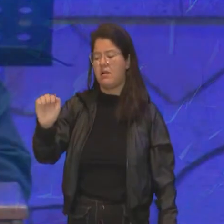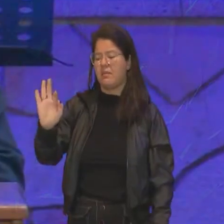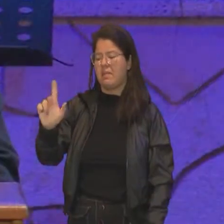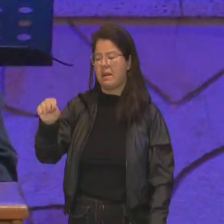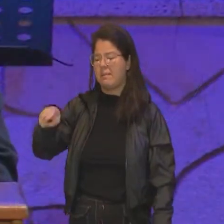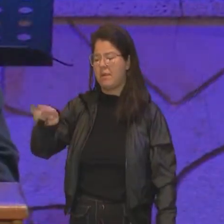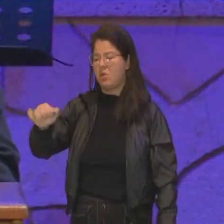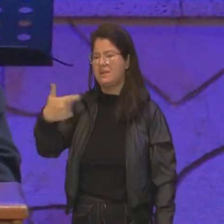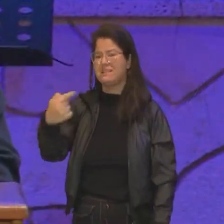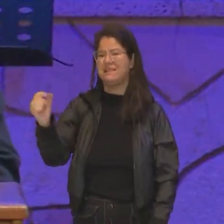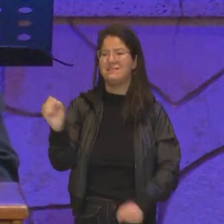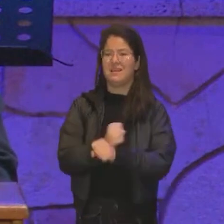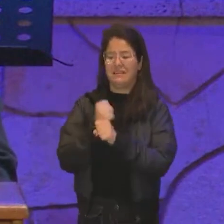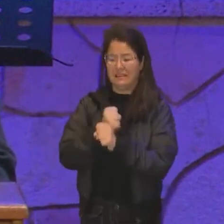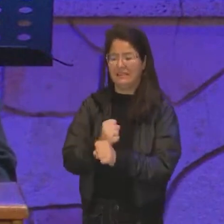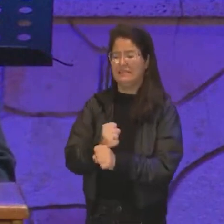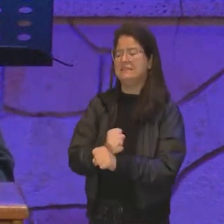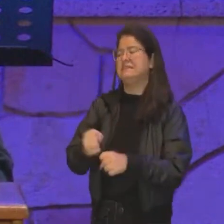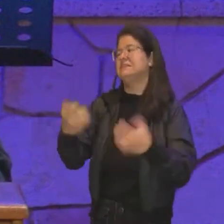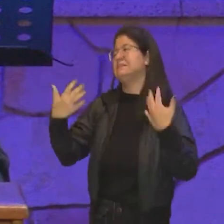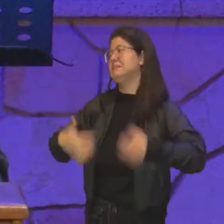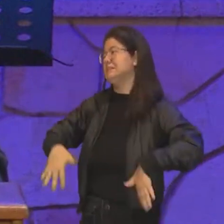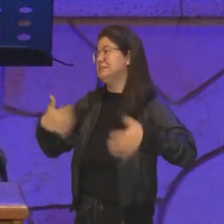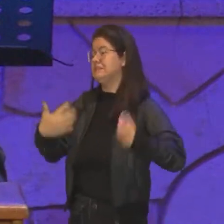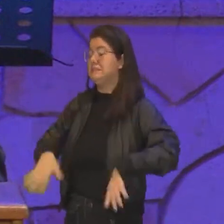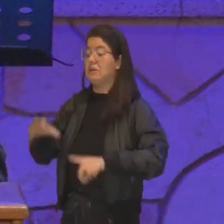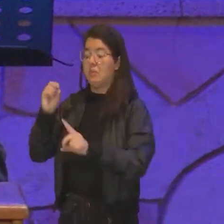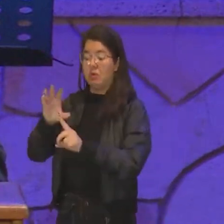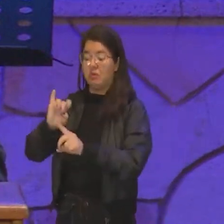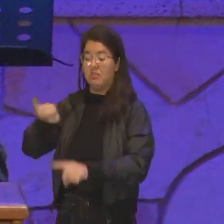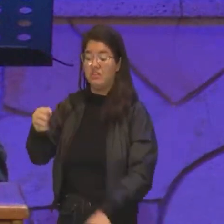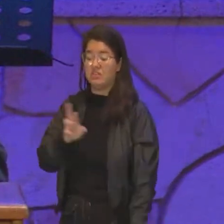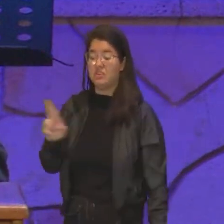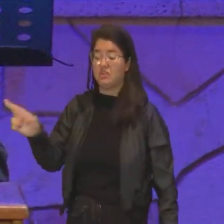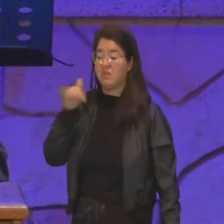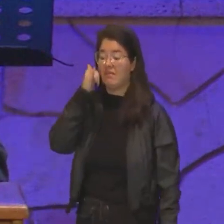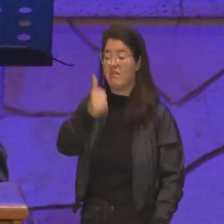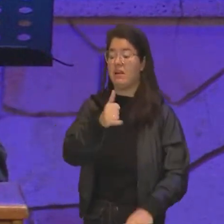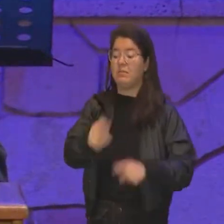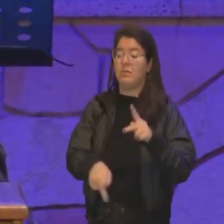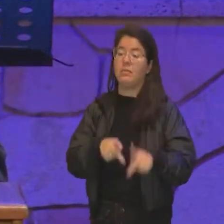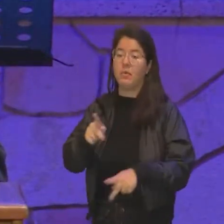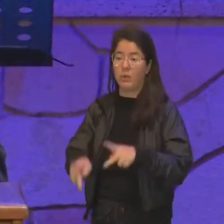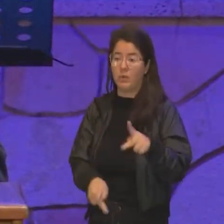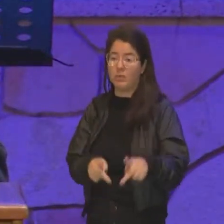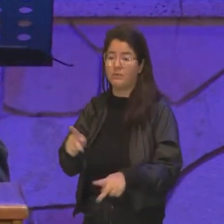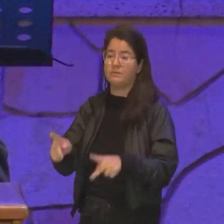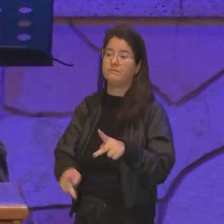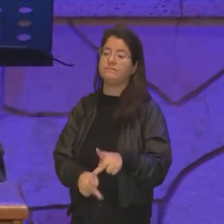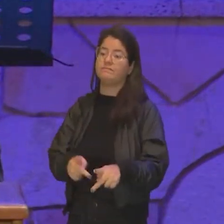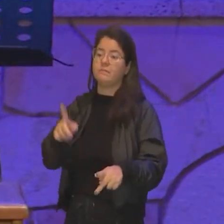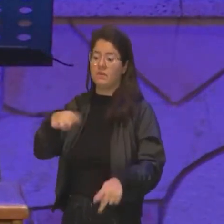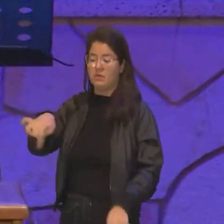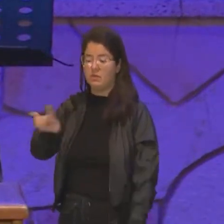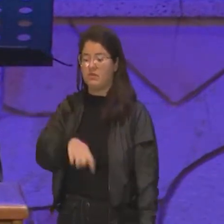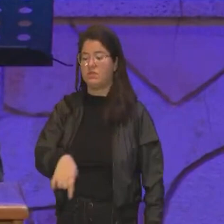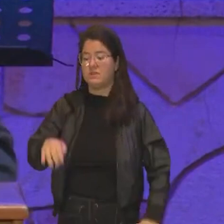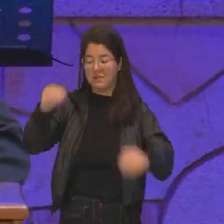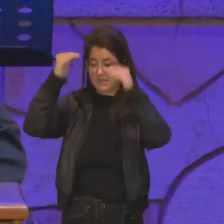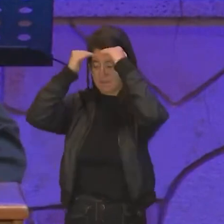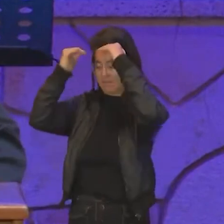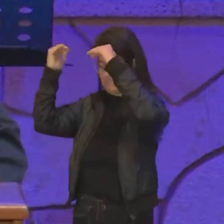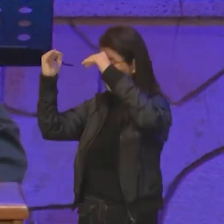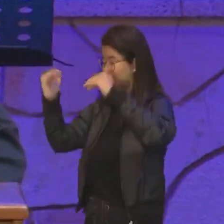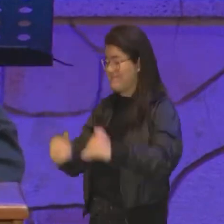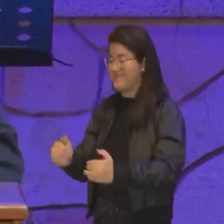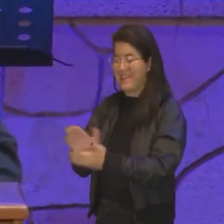Que palavra trágica do profeta Jeremias para o seu povo. Vocês desobedeceram a ordem